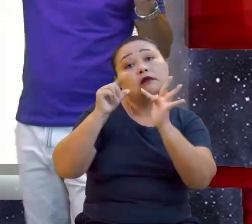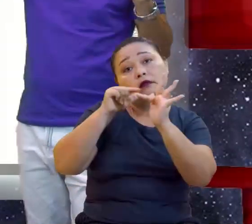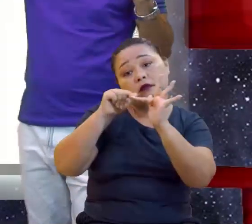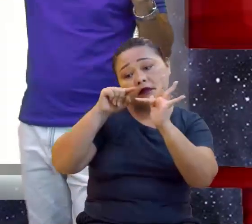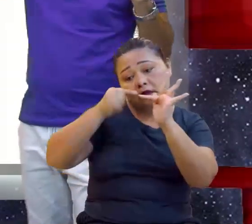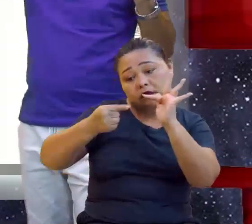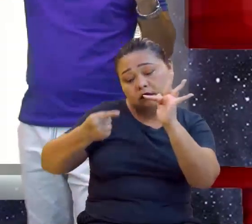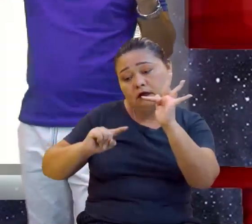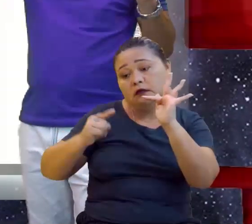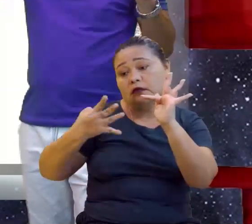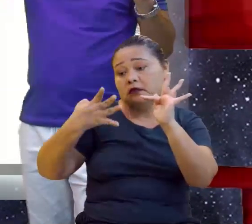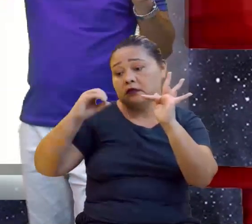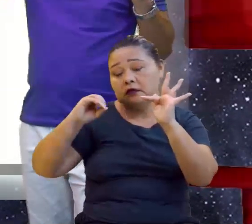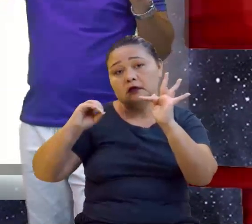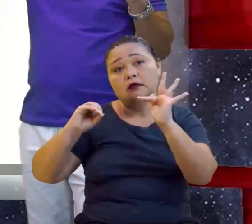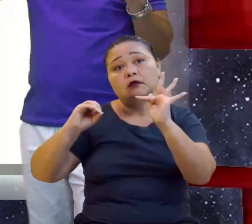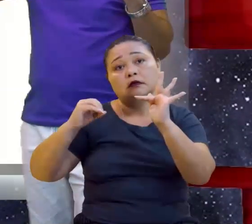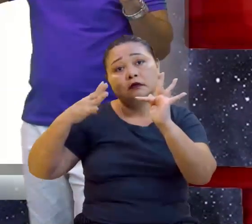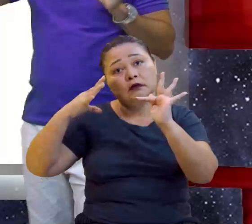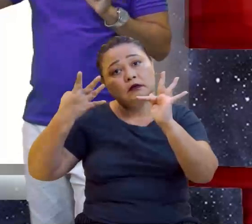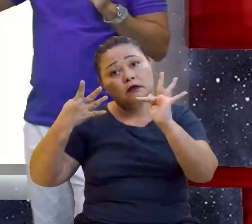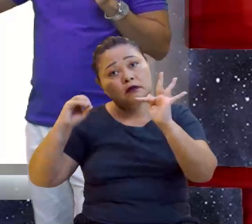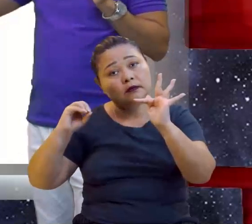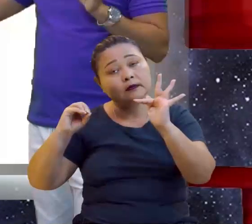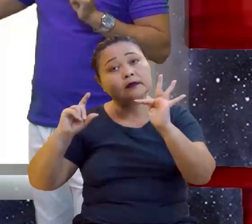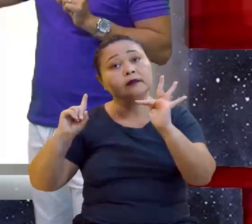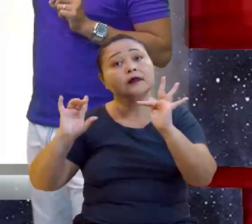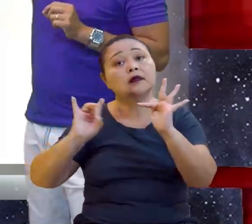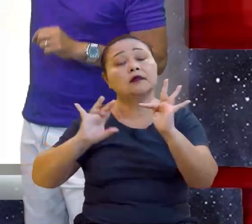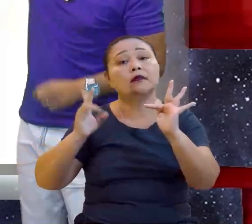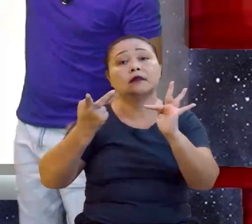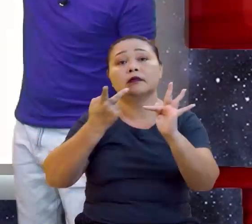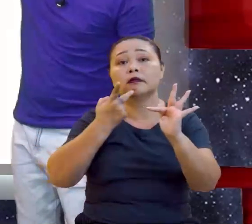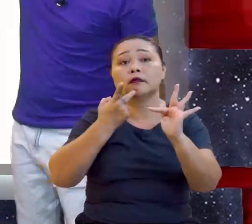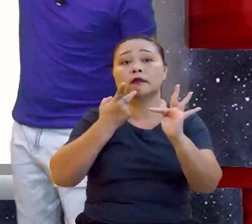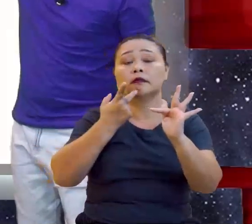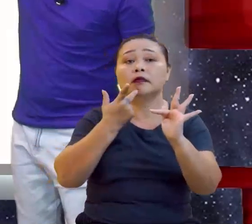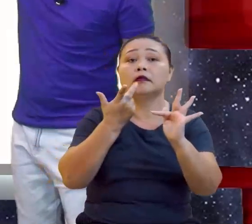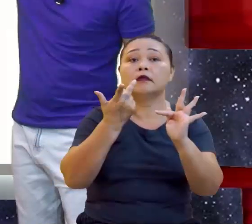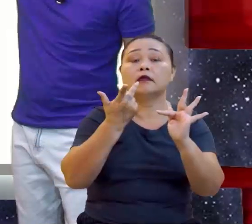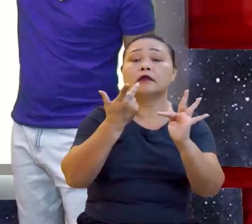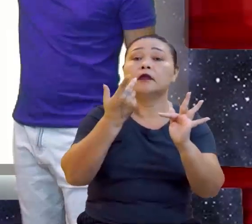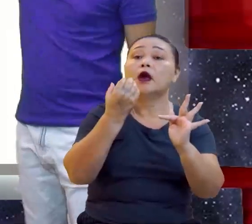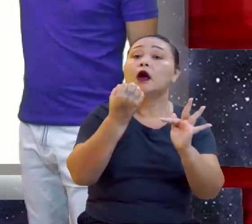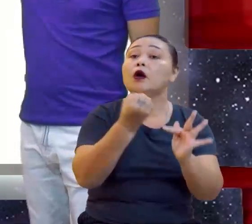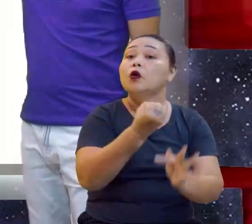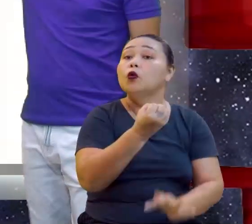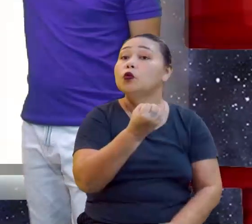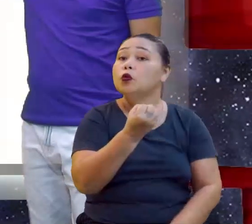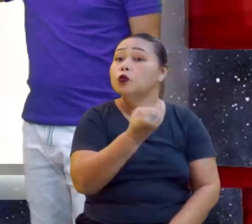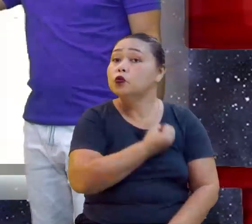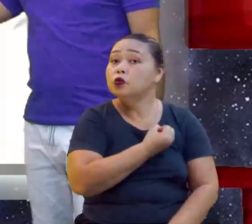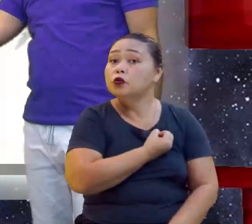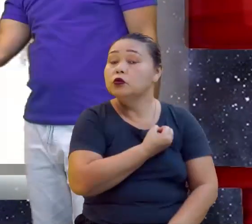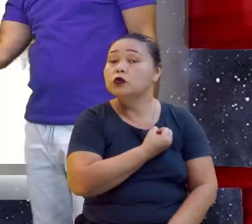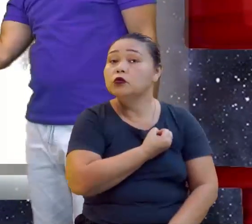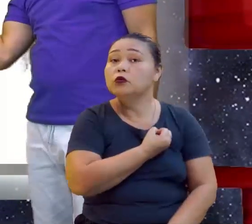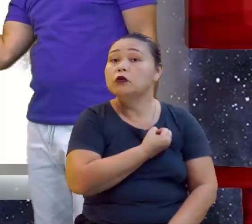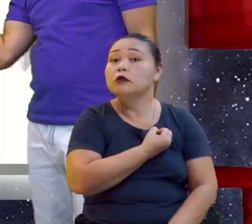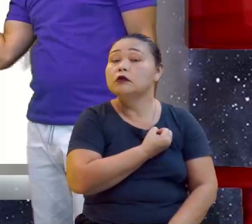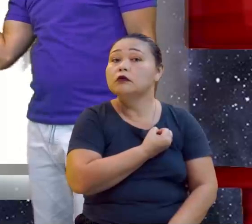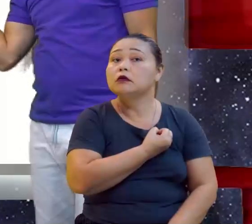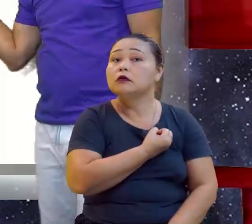vai aumentando 40. Beleza. Só que ele fala de número de pessoas, não, valor do ingresso